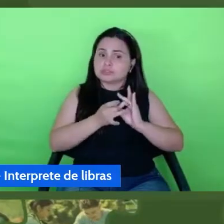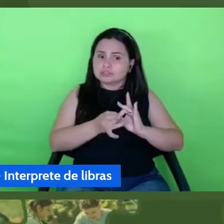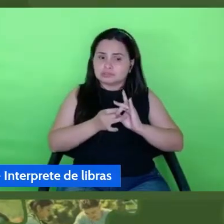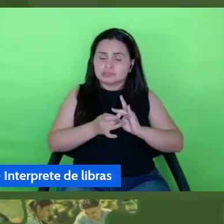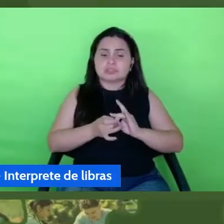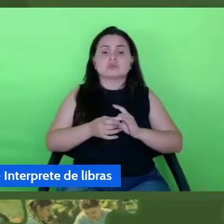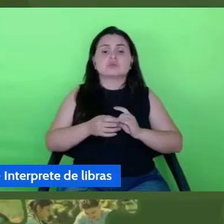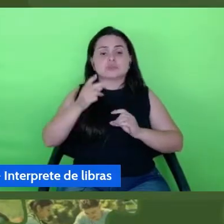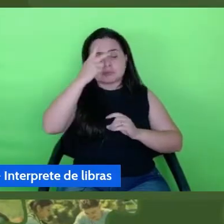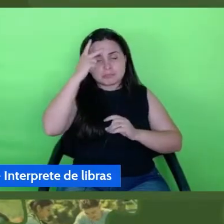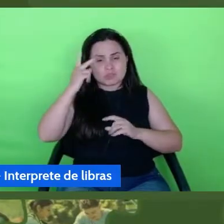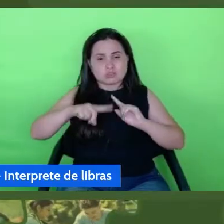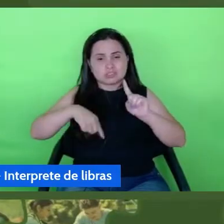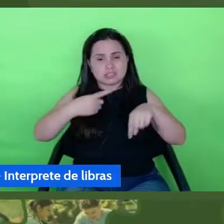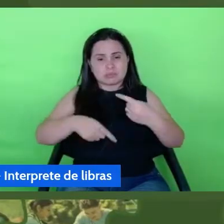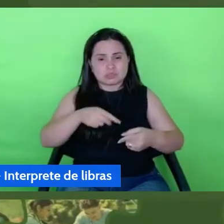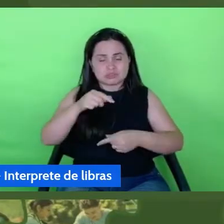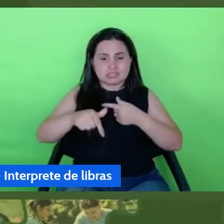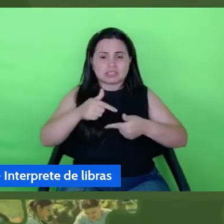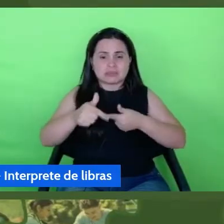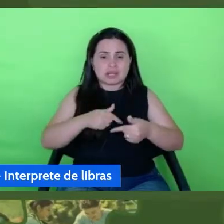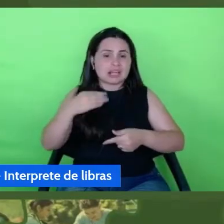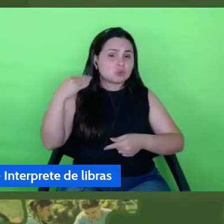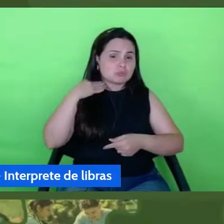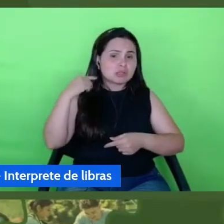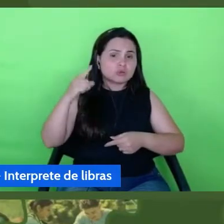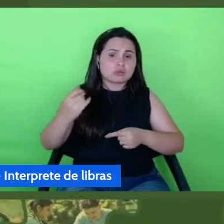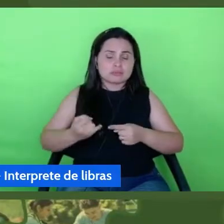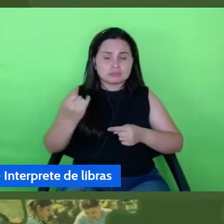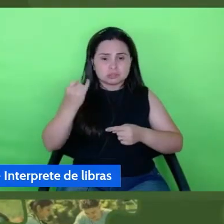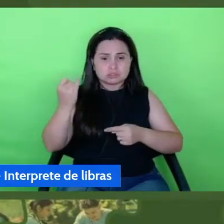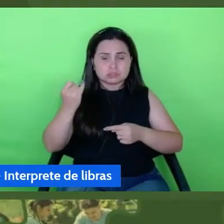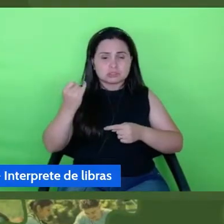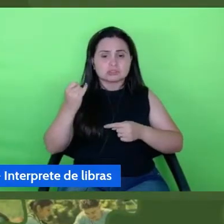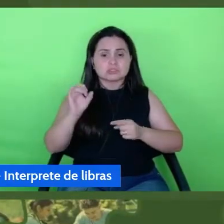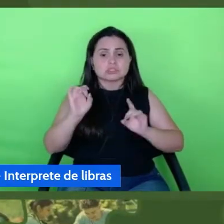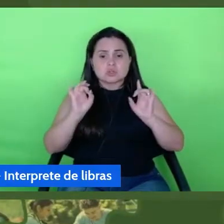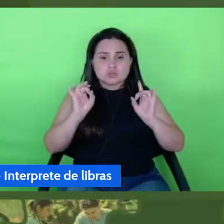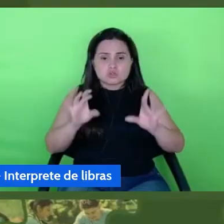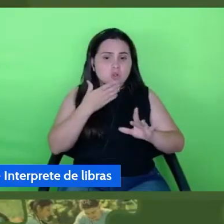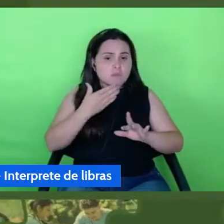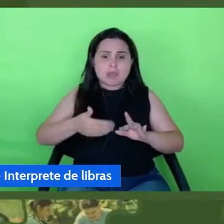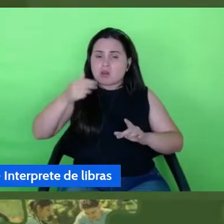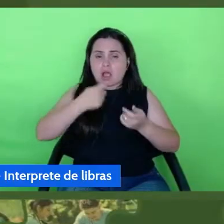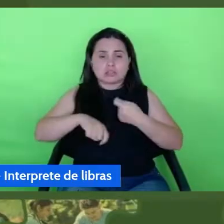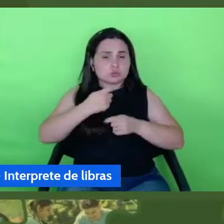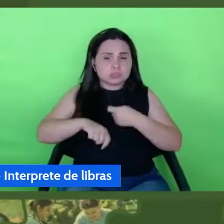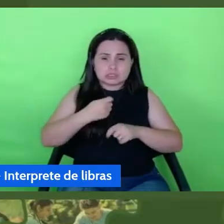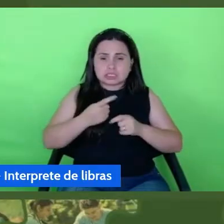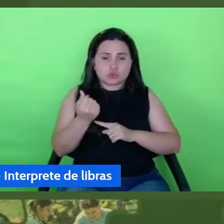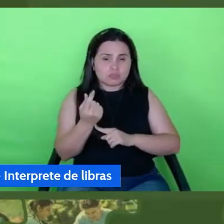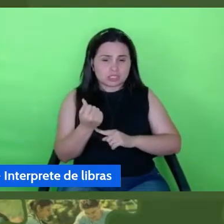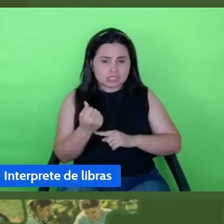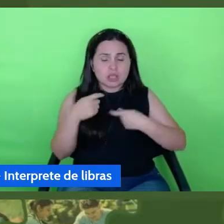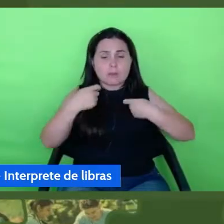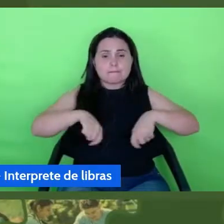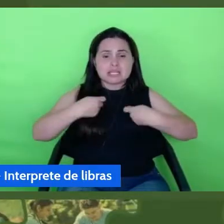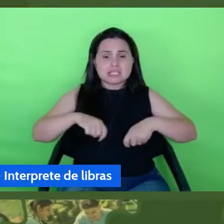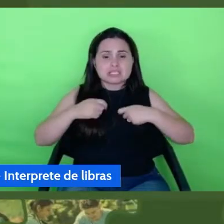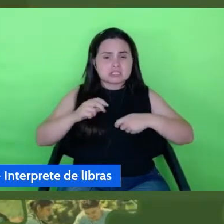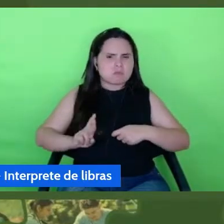pessoa que depois vai trabalhar num banco, por exemplo, é essencial, porque não adianta ser só o melhor administrador financeiro. Você tem que